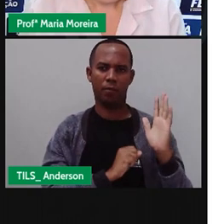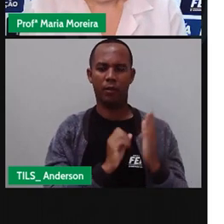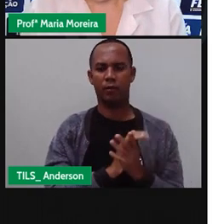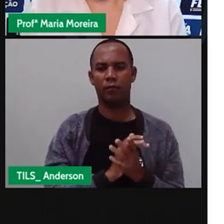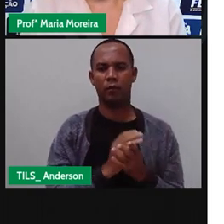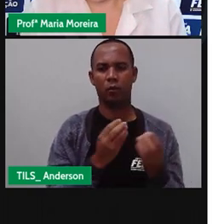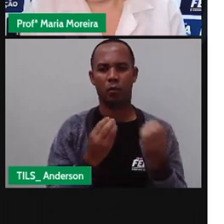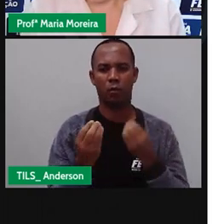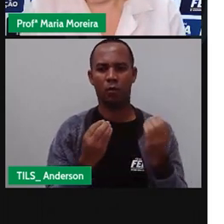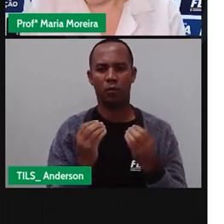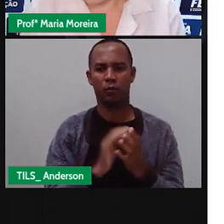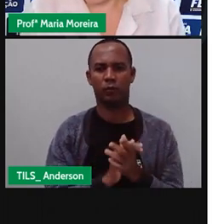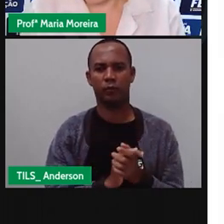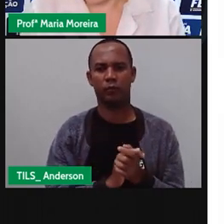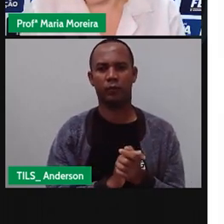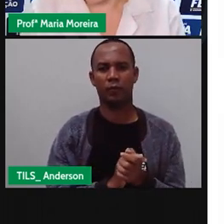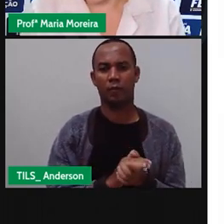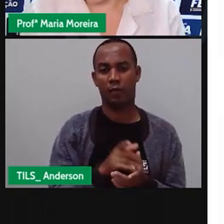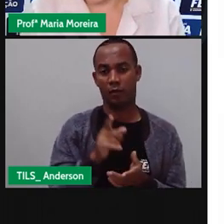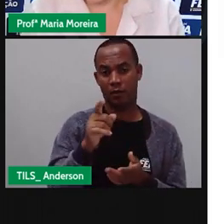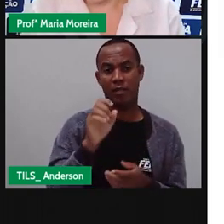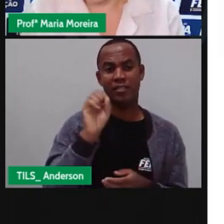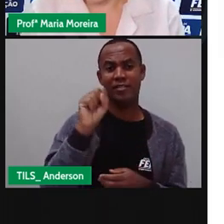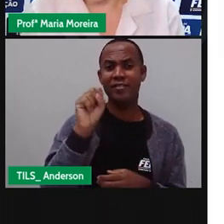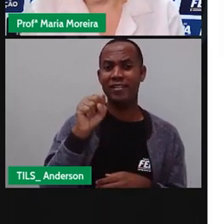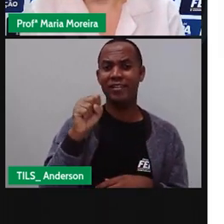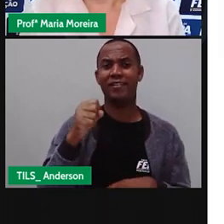bailarina. Bailarina é uma profissão, Anderson?